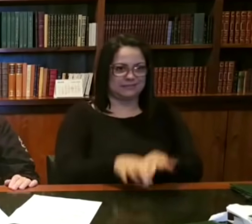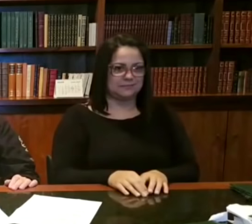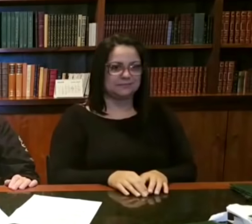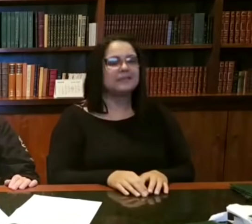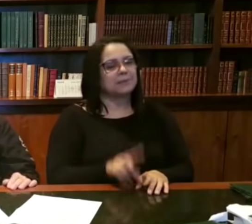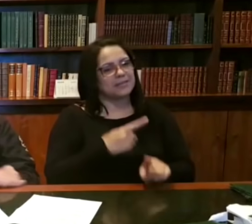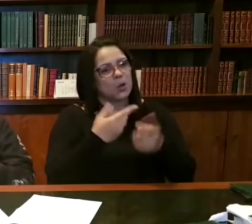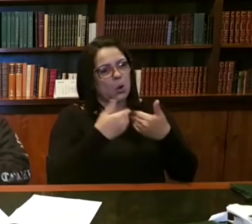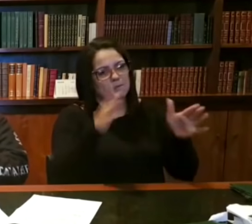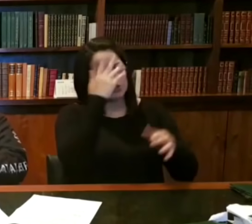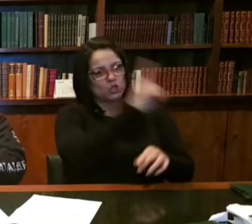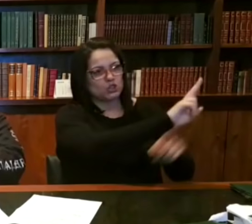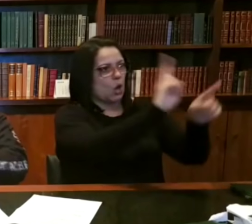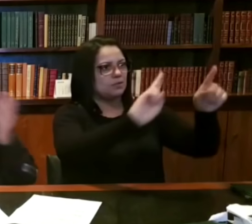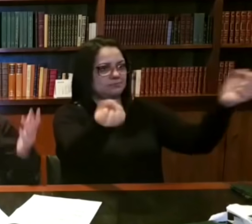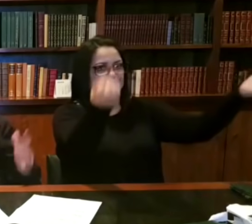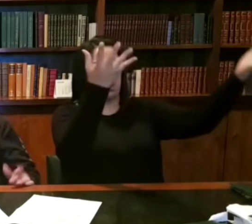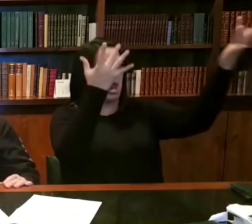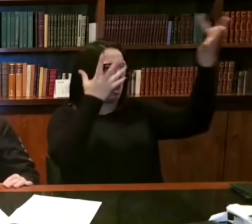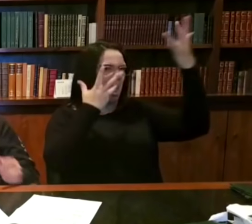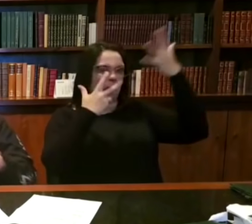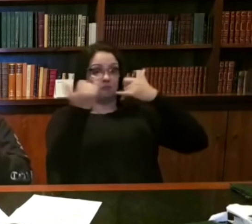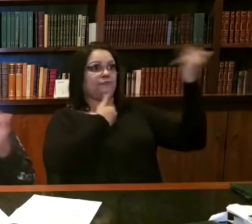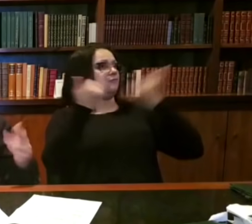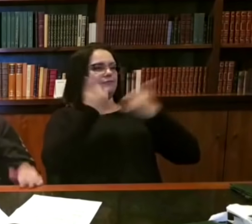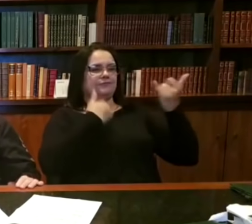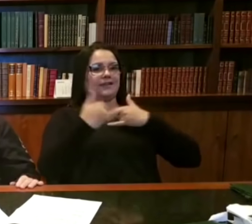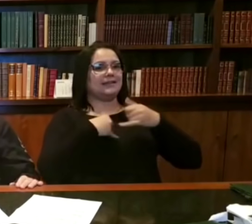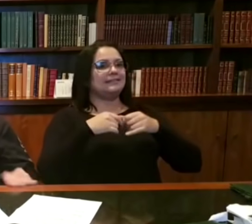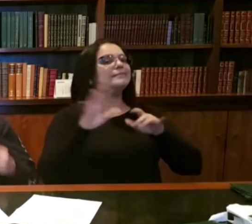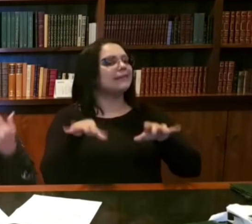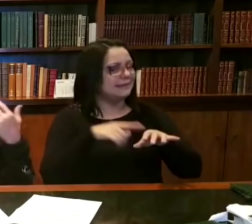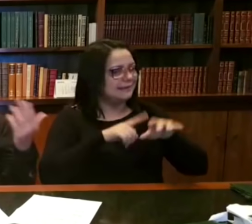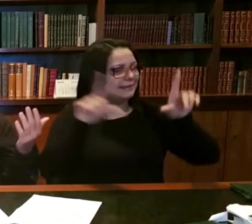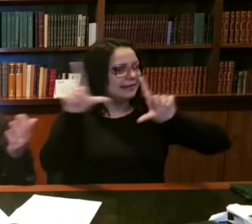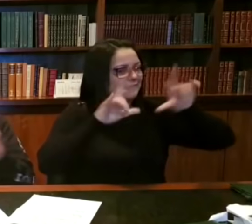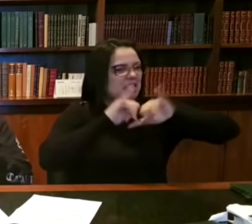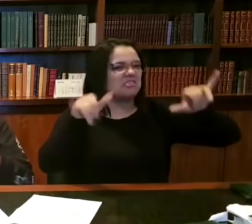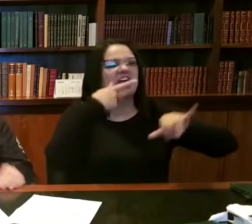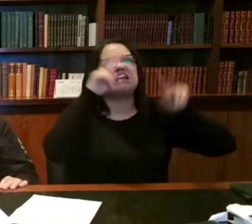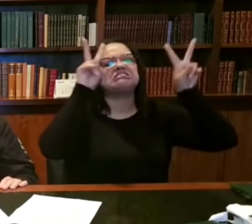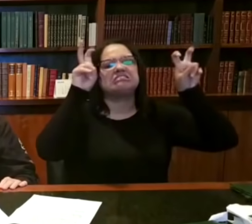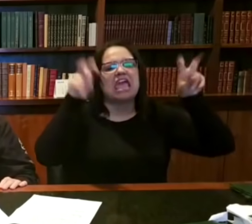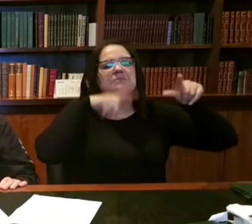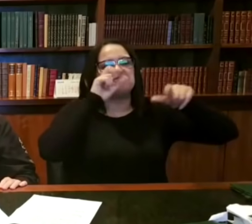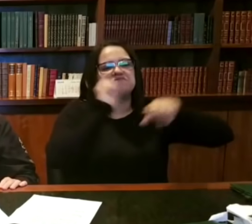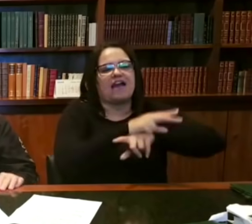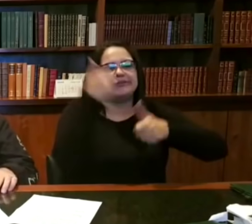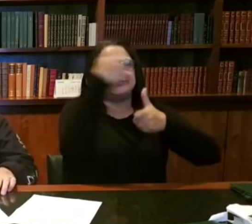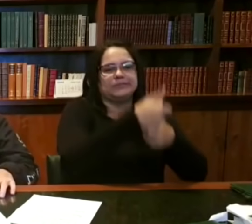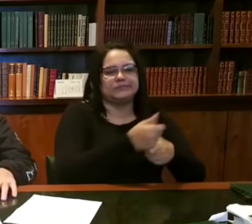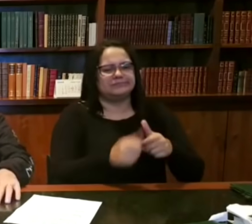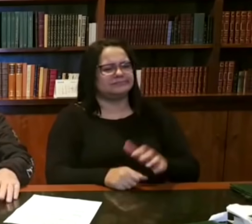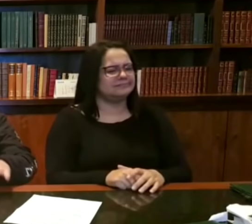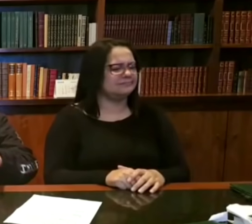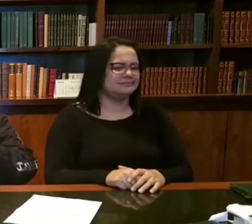né? É uma avalanche de informações nas mídias sociais, né? Uns batendo, outros elogiando, pô.